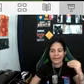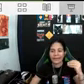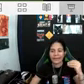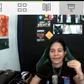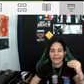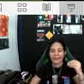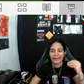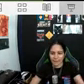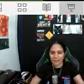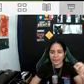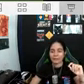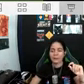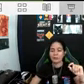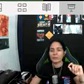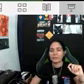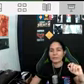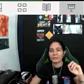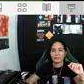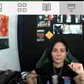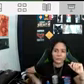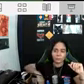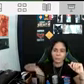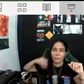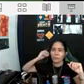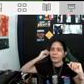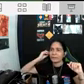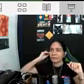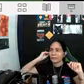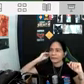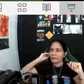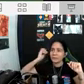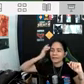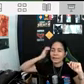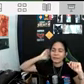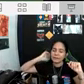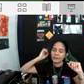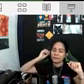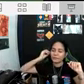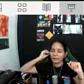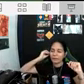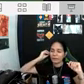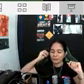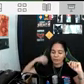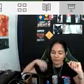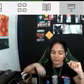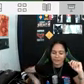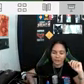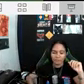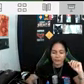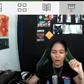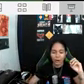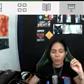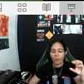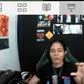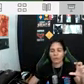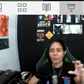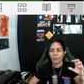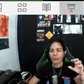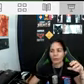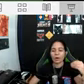diferentes, tá? Então, pode ser, vamos supor, que dependendo da análise que vocês tenham que fazer,